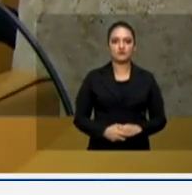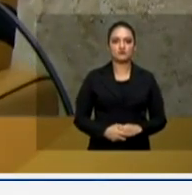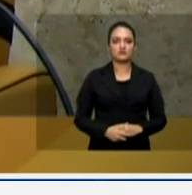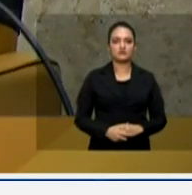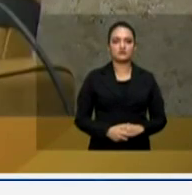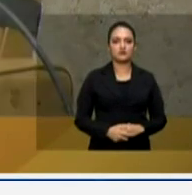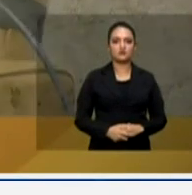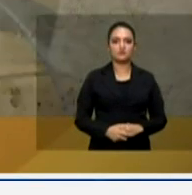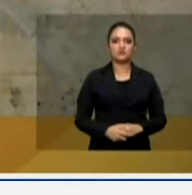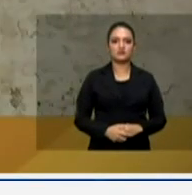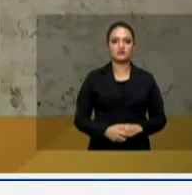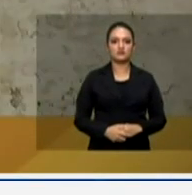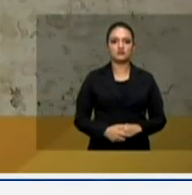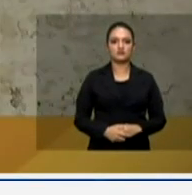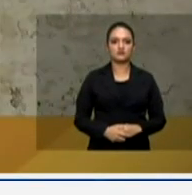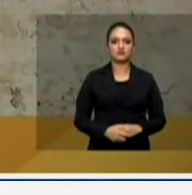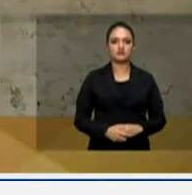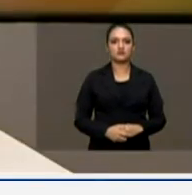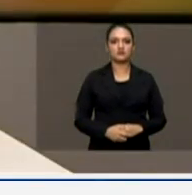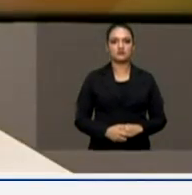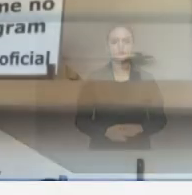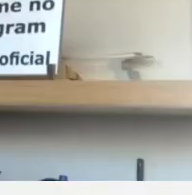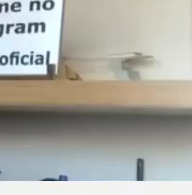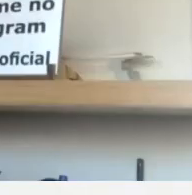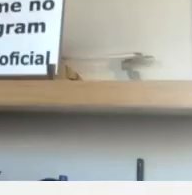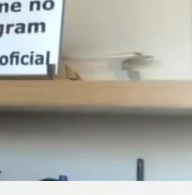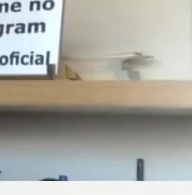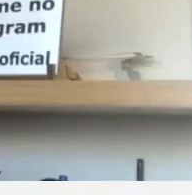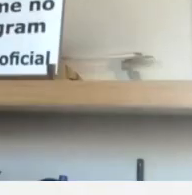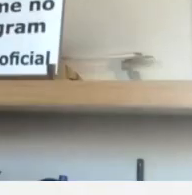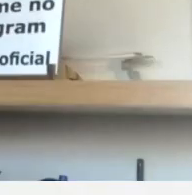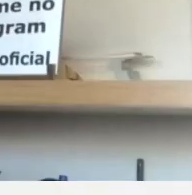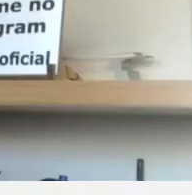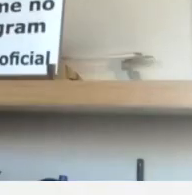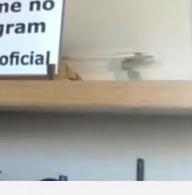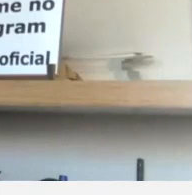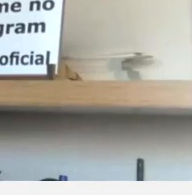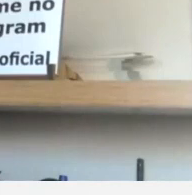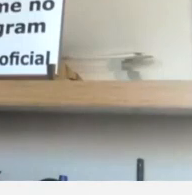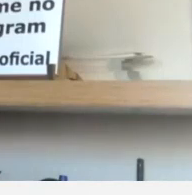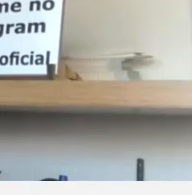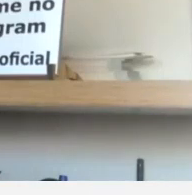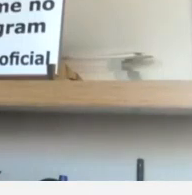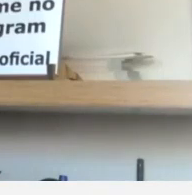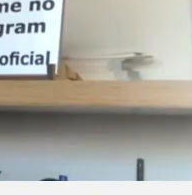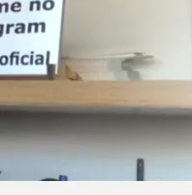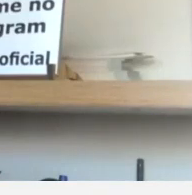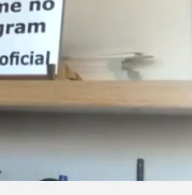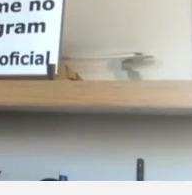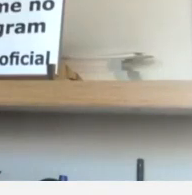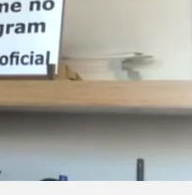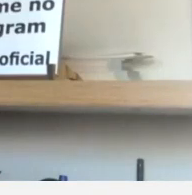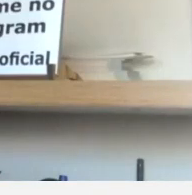ou não, porque se hoje, por exemplo, o Pleno entender que a questão fica prejudicada em virtude